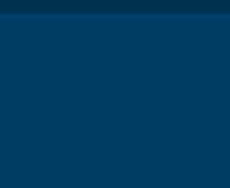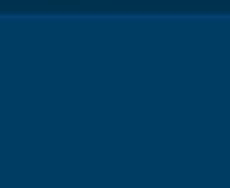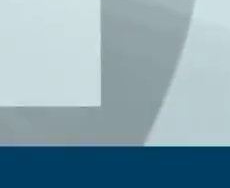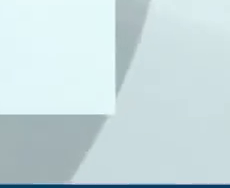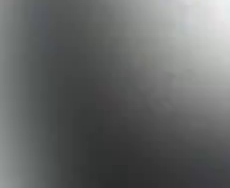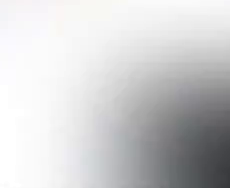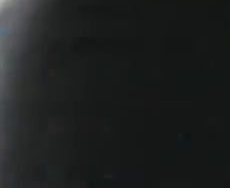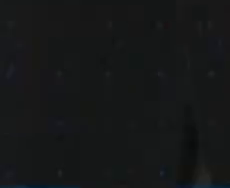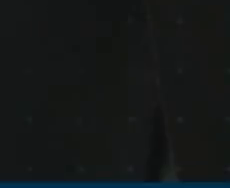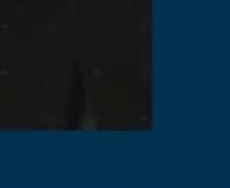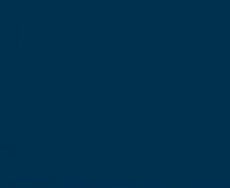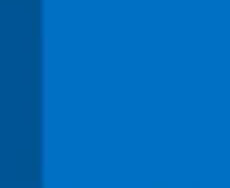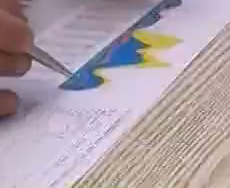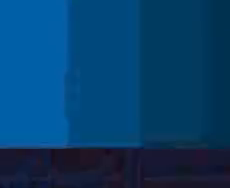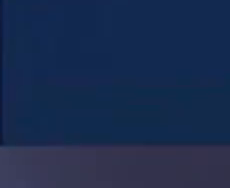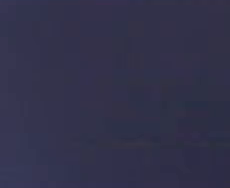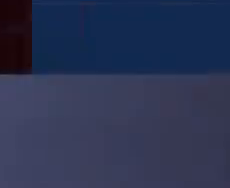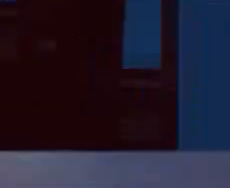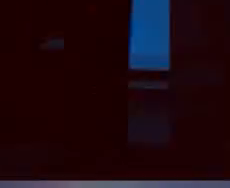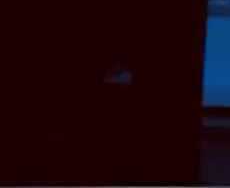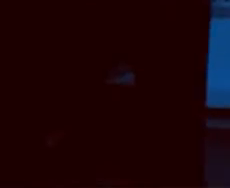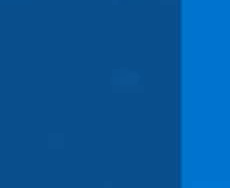E aí